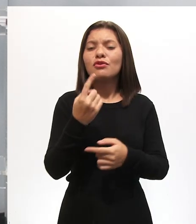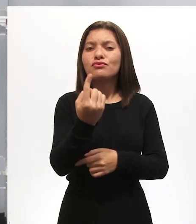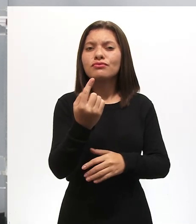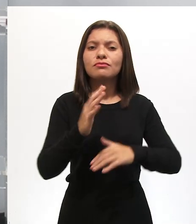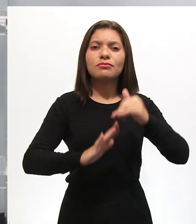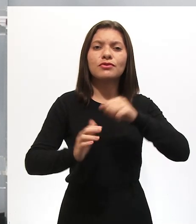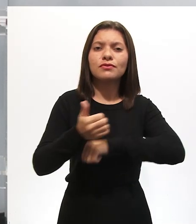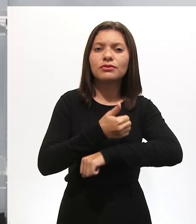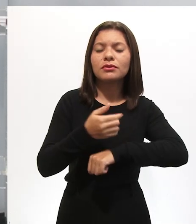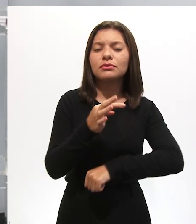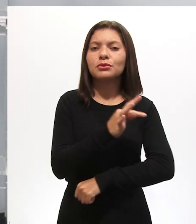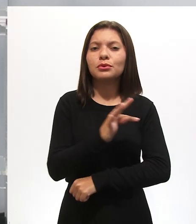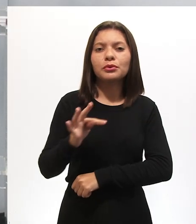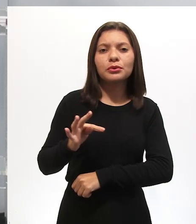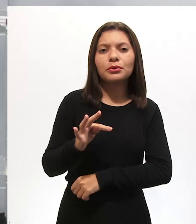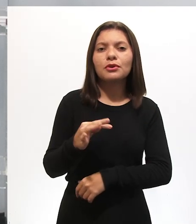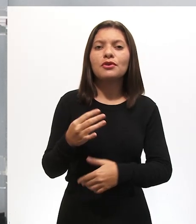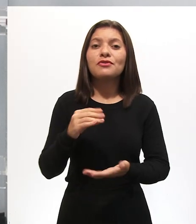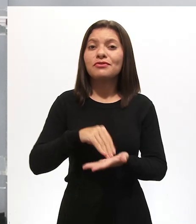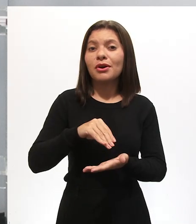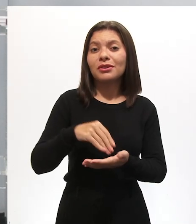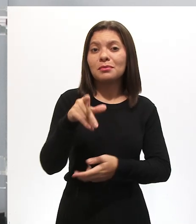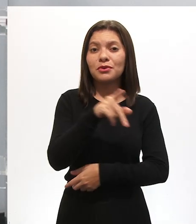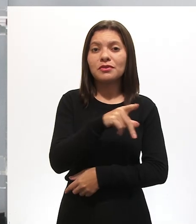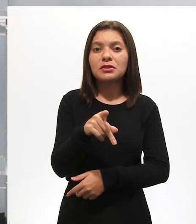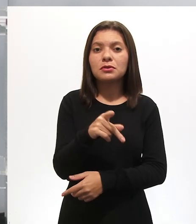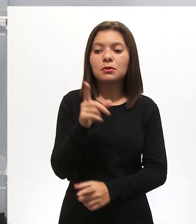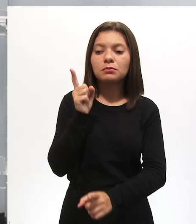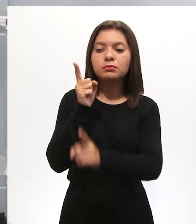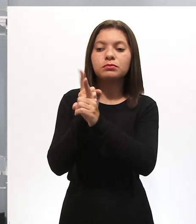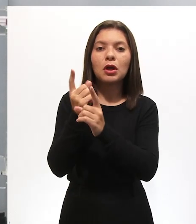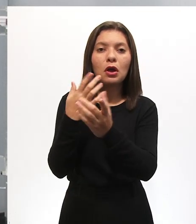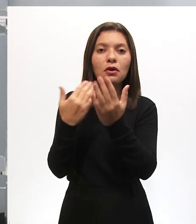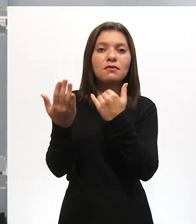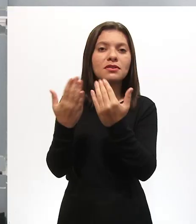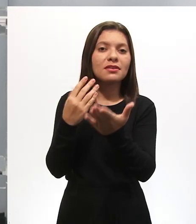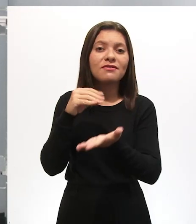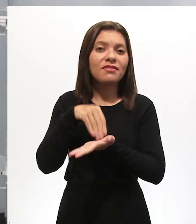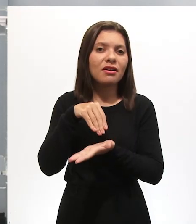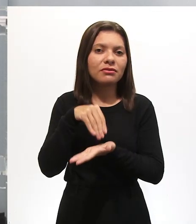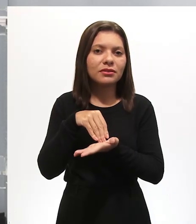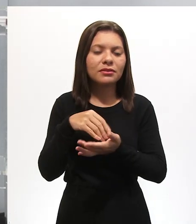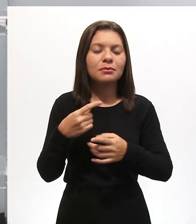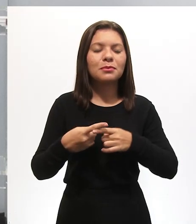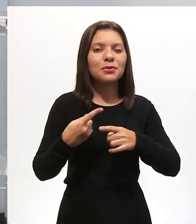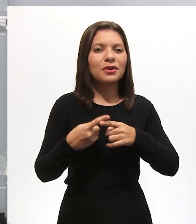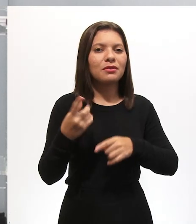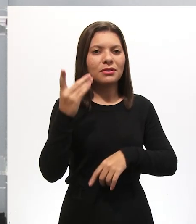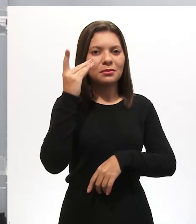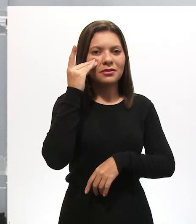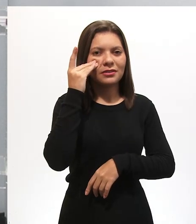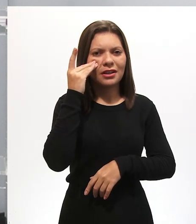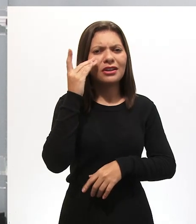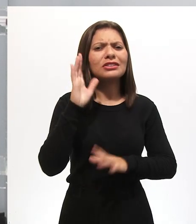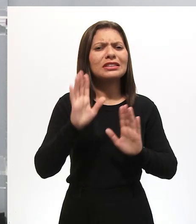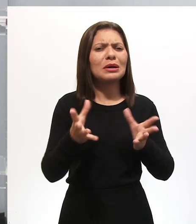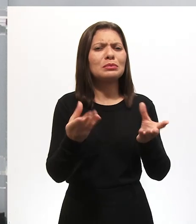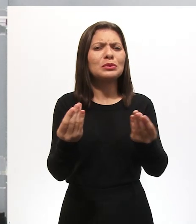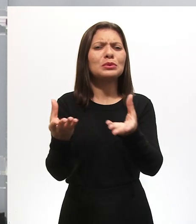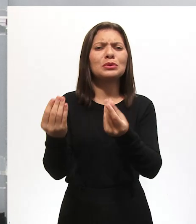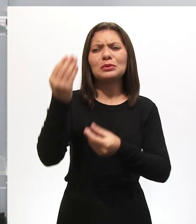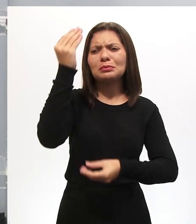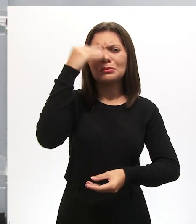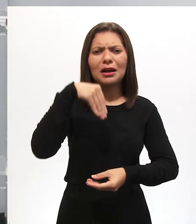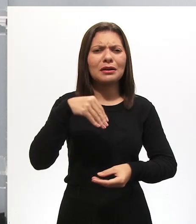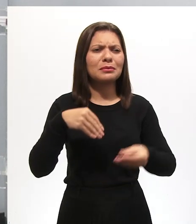de conversar, isso faz a diferença. Se a gente tem uma grande evasão no ensino presencial, imagina no ensino à distância. E o que,